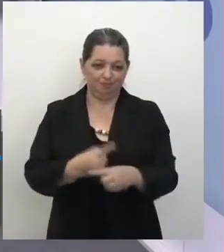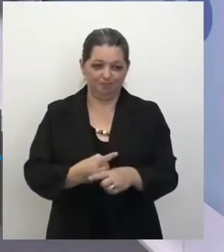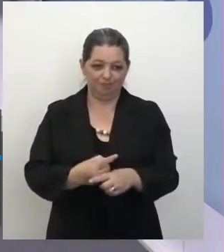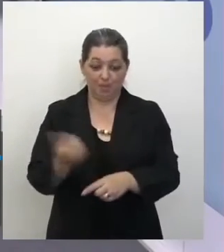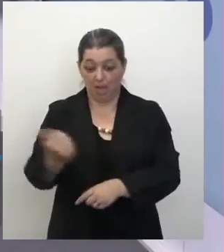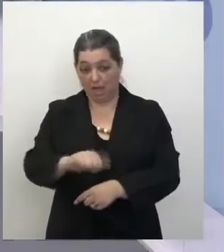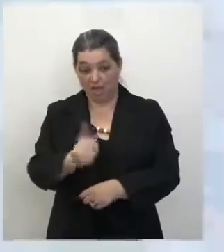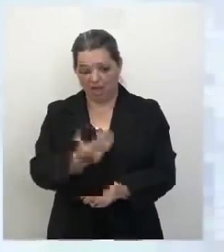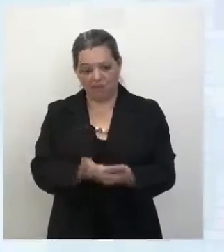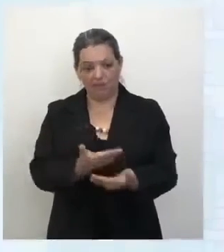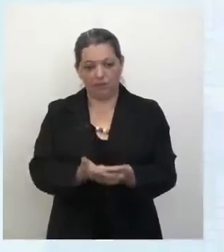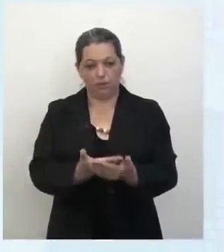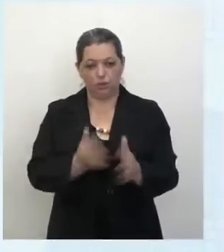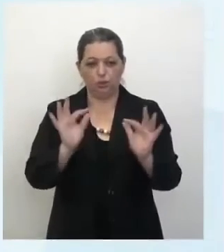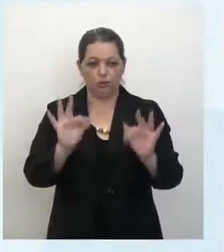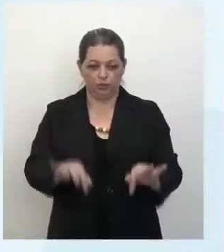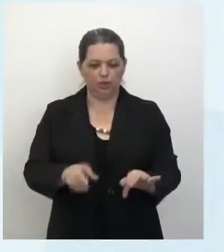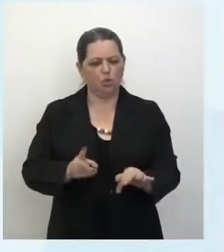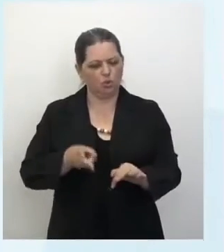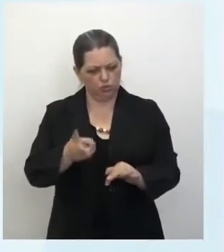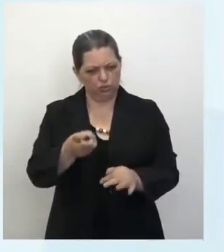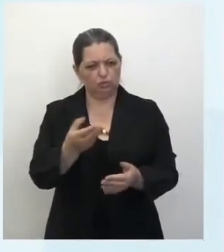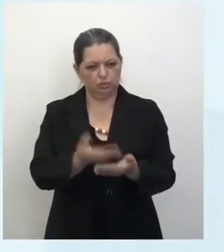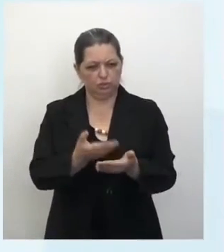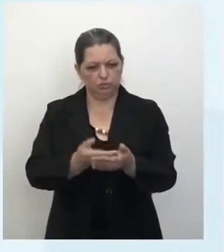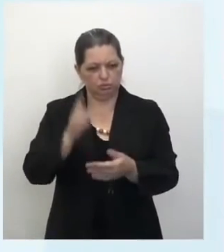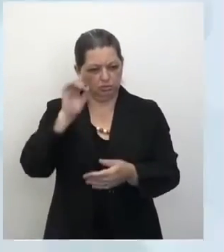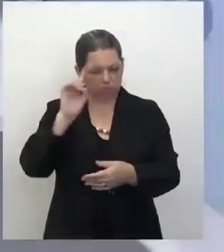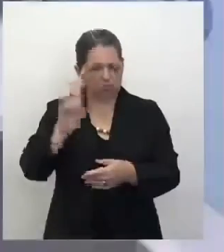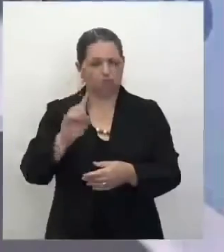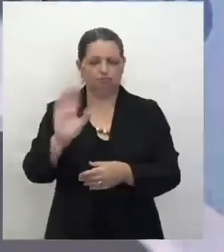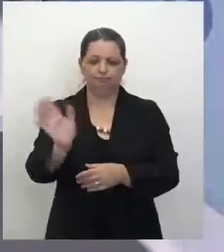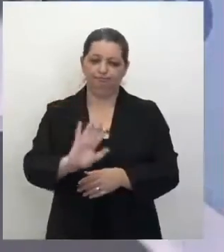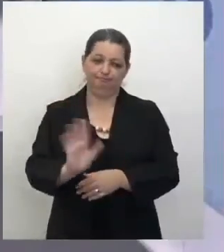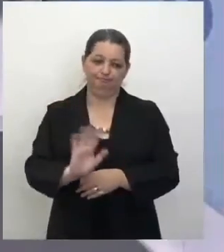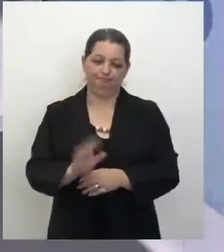avalie a aula no final, continue estudando durante o dia, até a próxima aula, tchau.